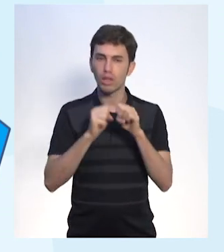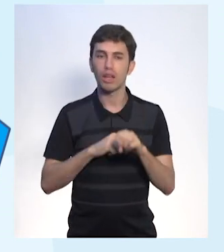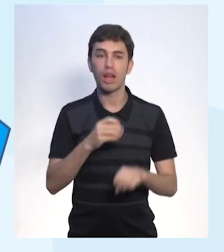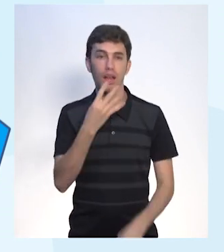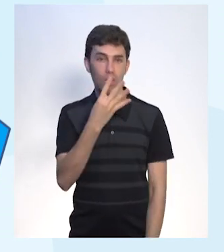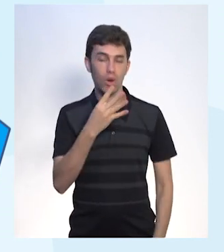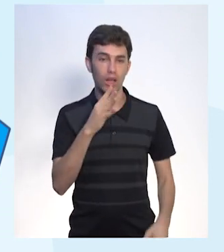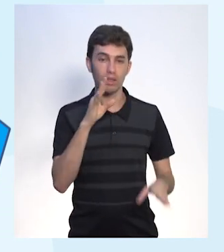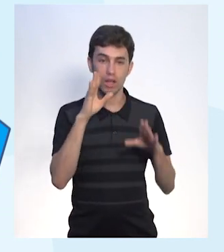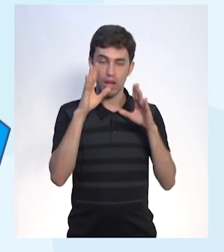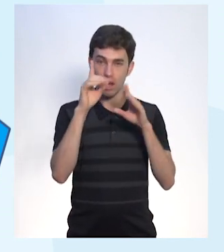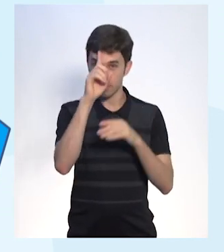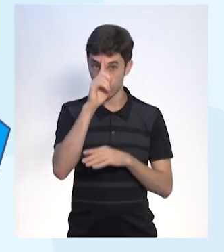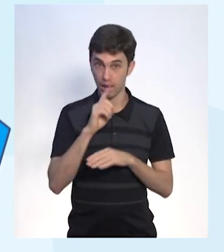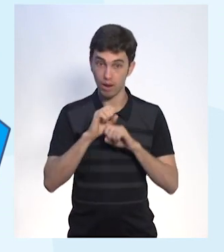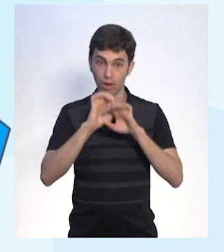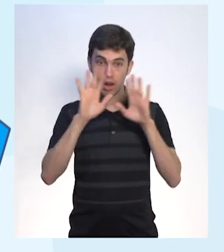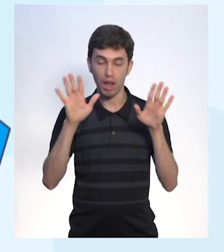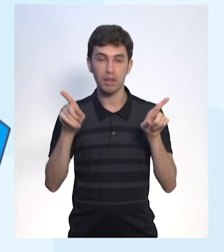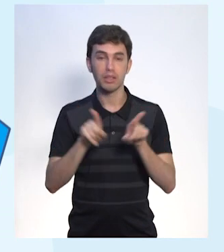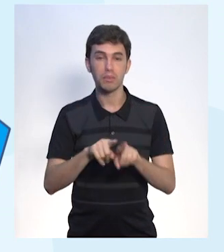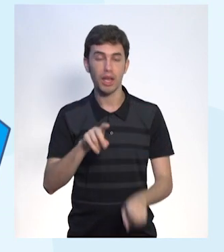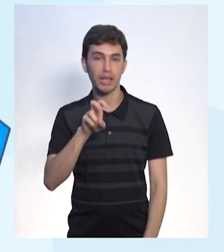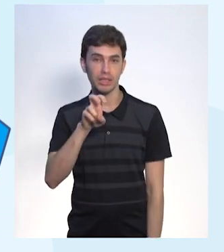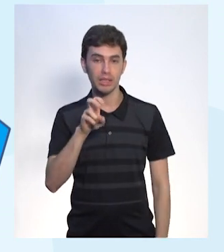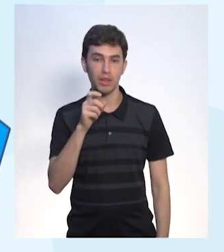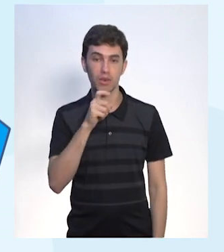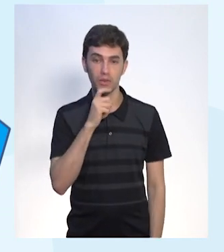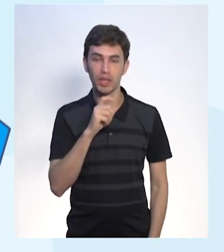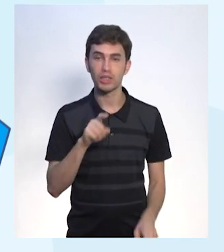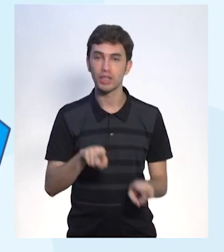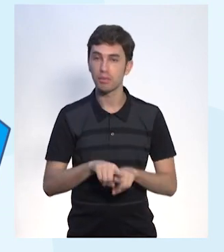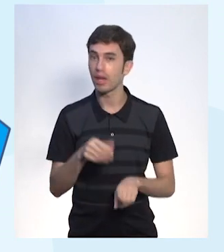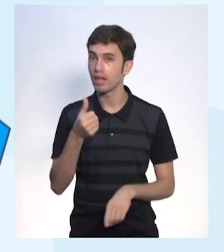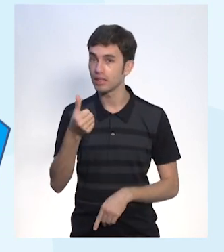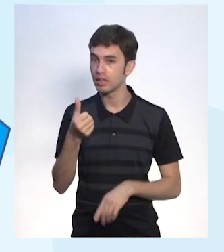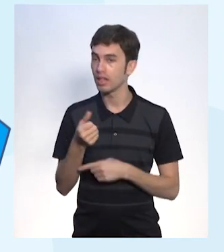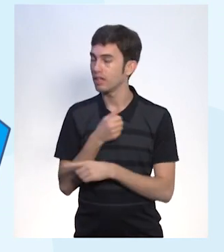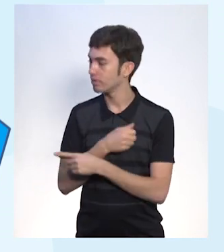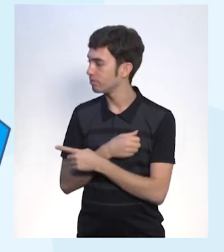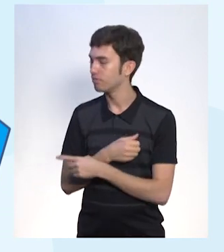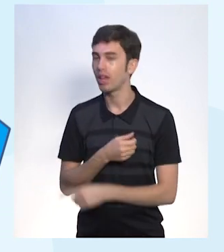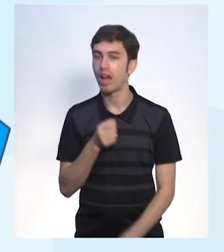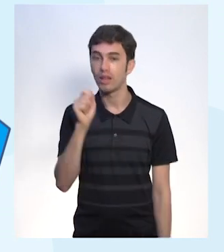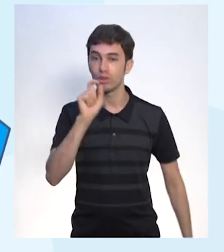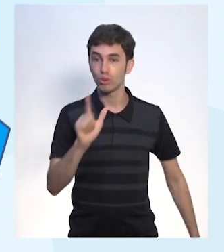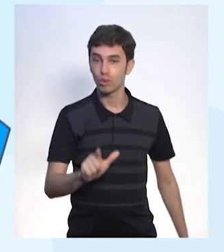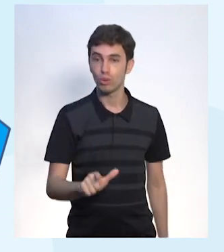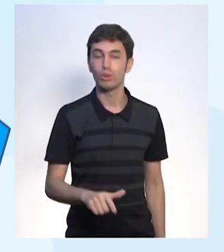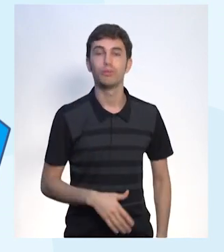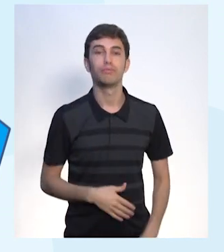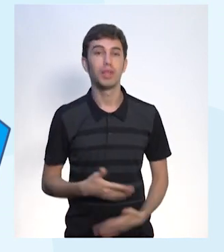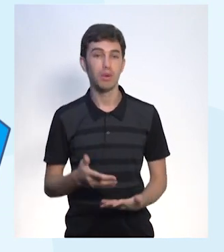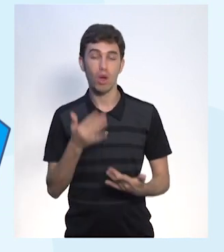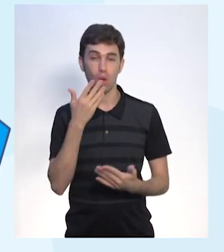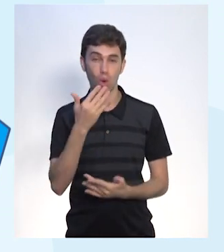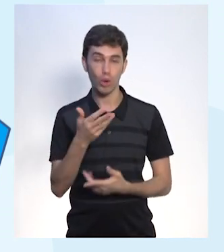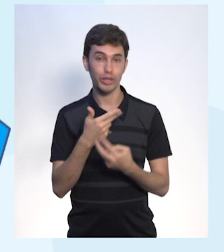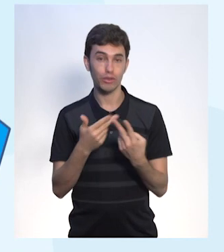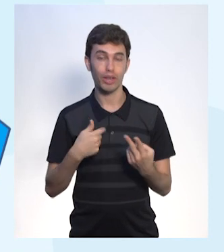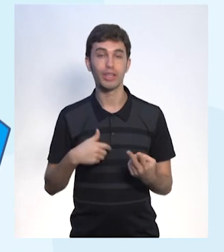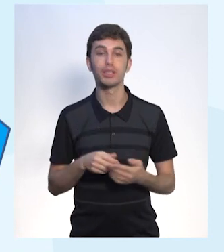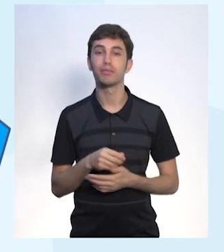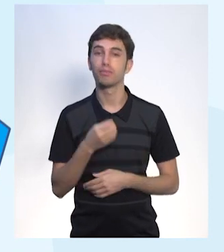5 e a figura 6, bastante coloridas. Tem um propósito, né? Chamar a atenção mesmo, né? O pessoal gosta de cor. E